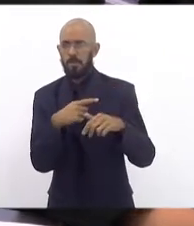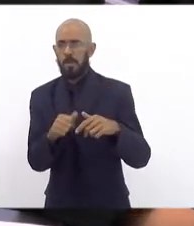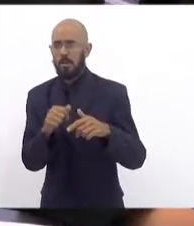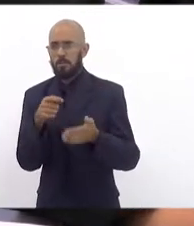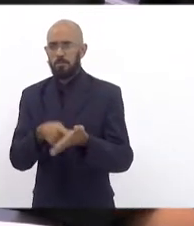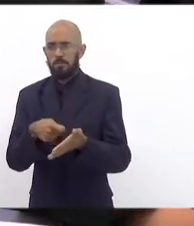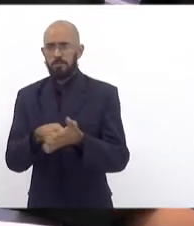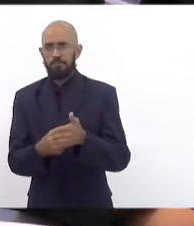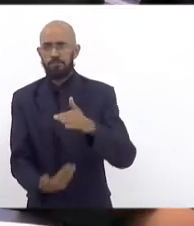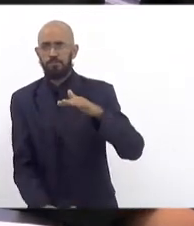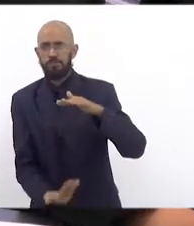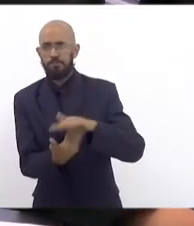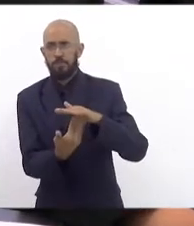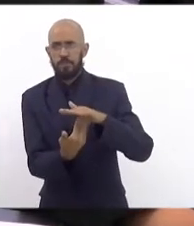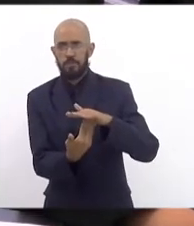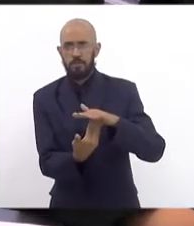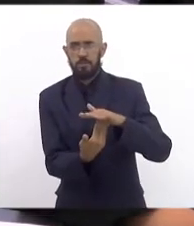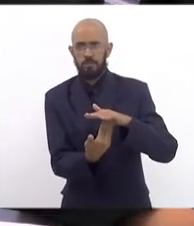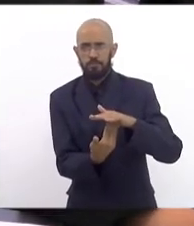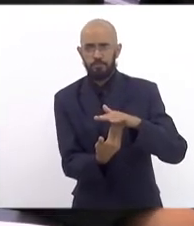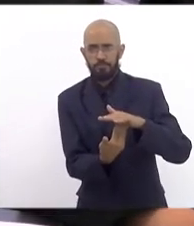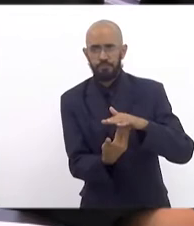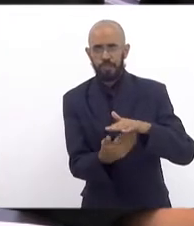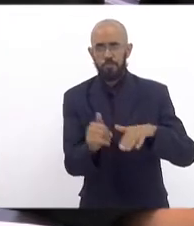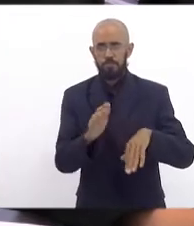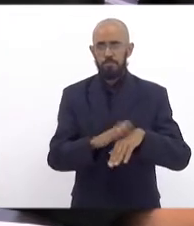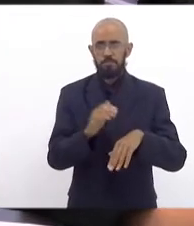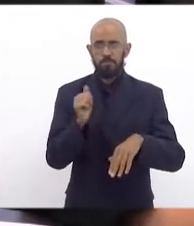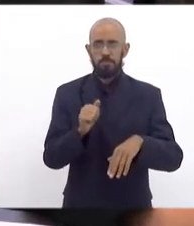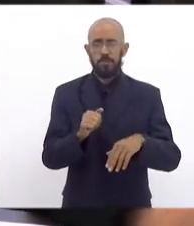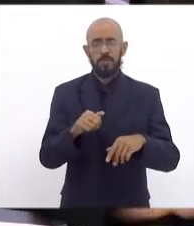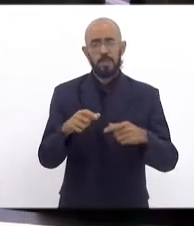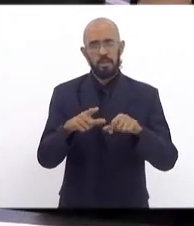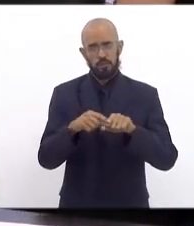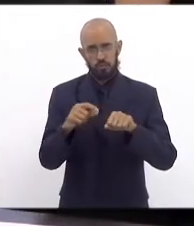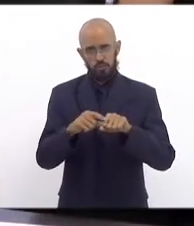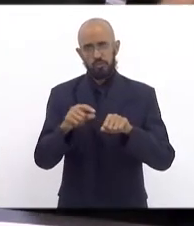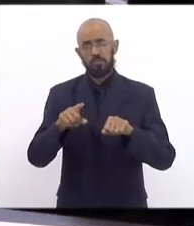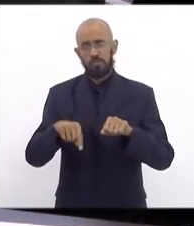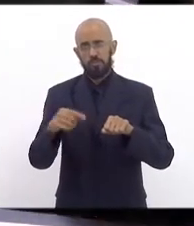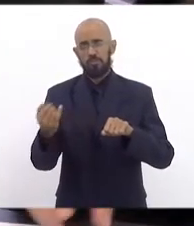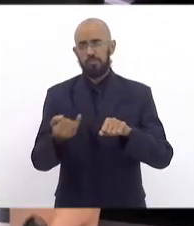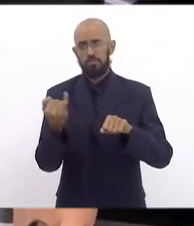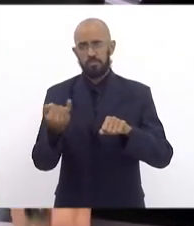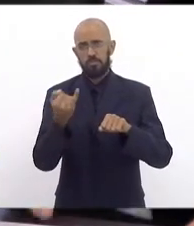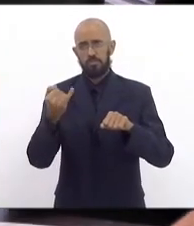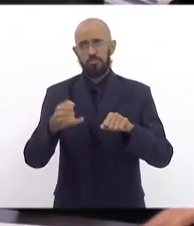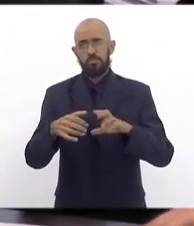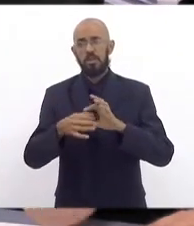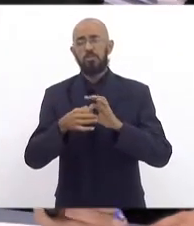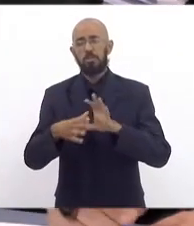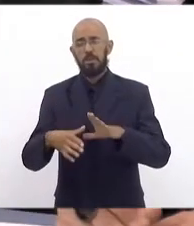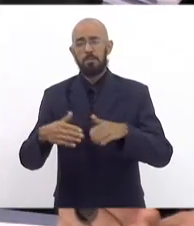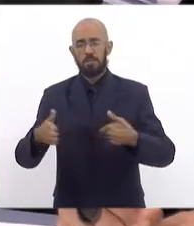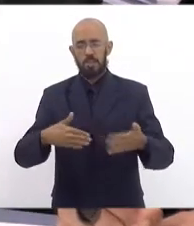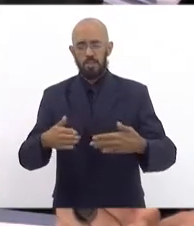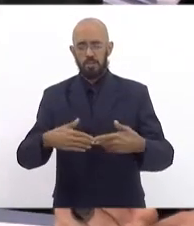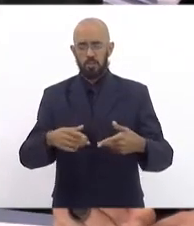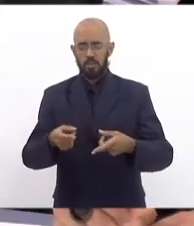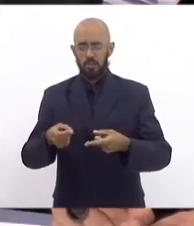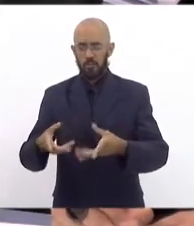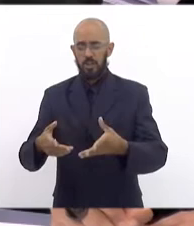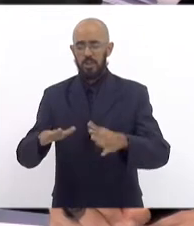E aí no que couber no nosso entendimento este artigo faz todo sentido ele permite que a indústria possa vender direto ao consumidor final